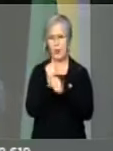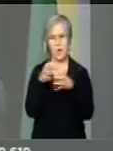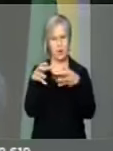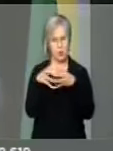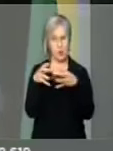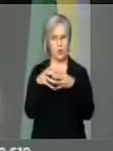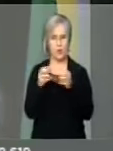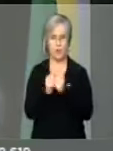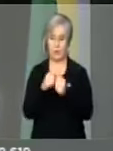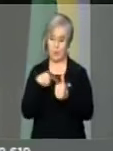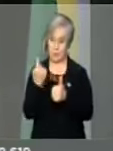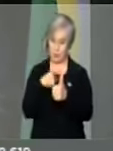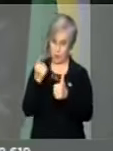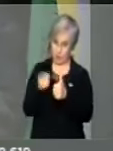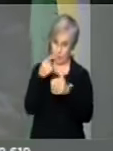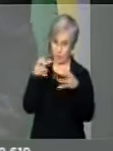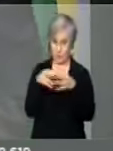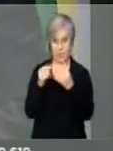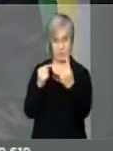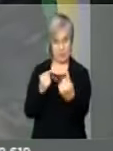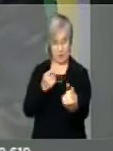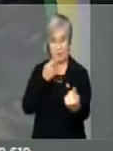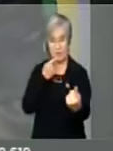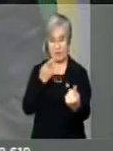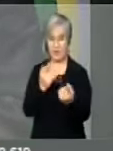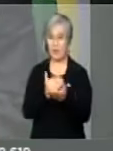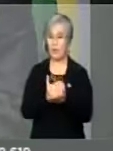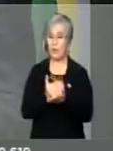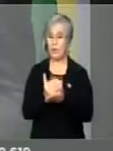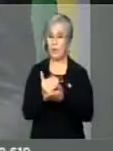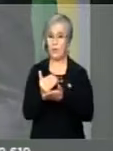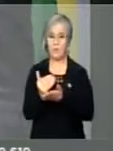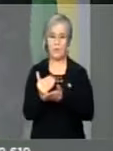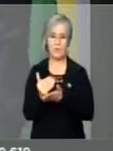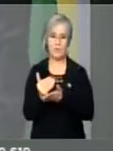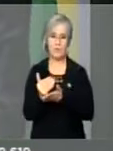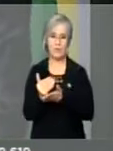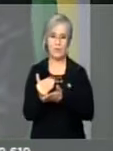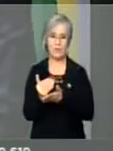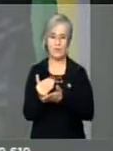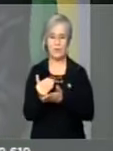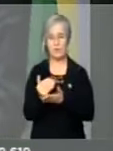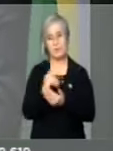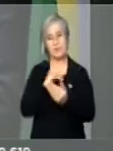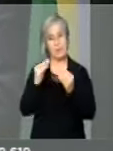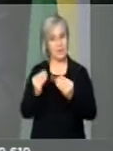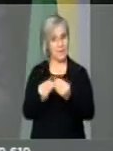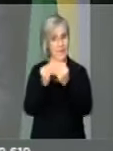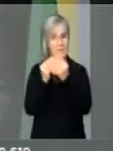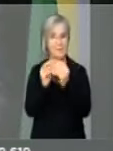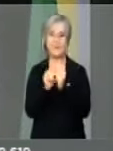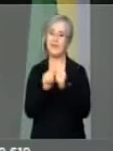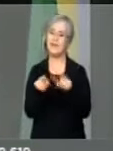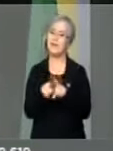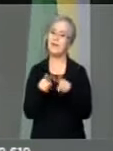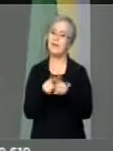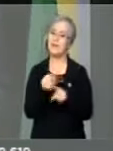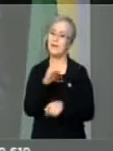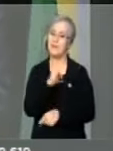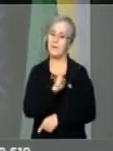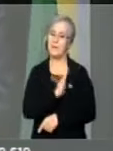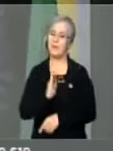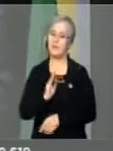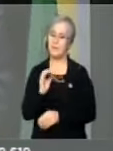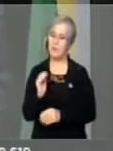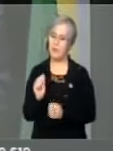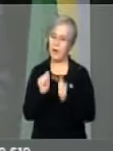Deus, né? O nosso primeiro grupo, ele começou da forma que não deveria ser diferente, com a Santa Missa, presidida também pelo Bispo Auxiliar de